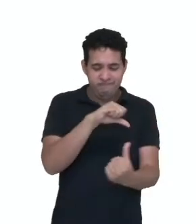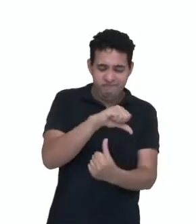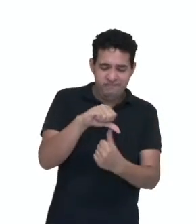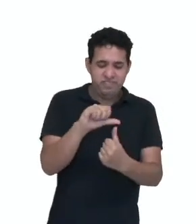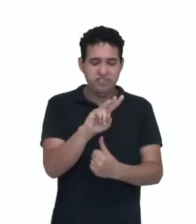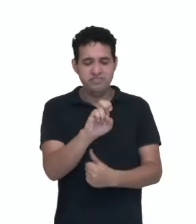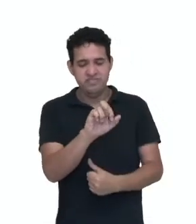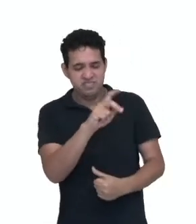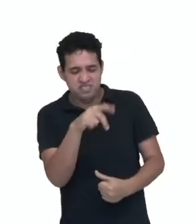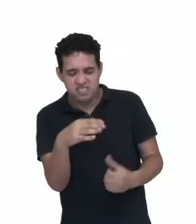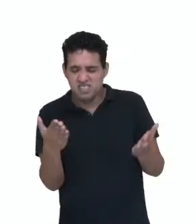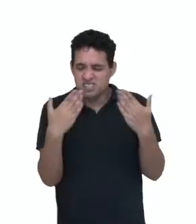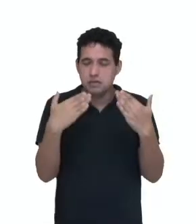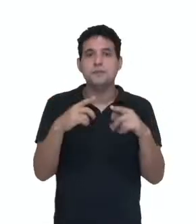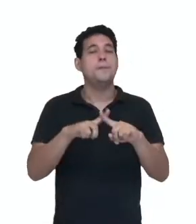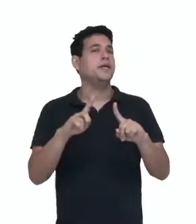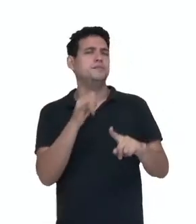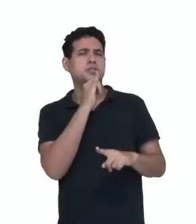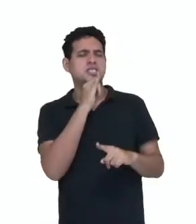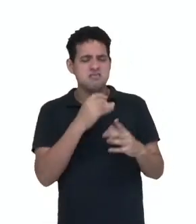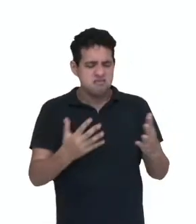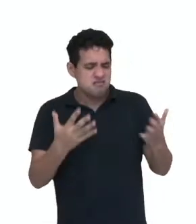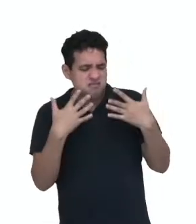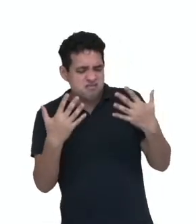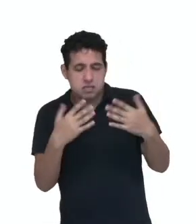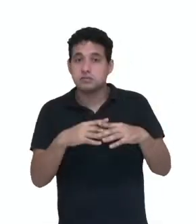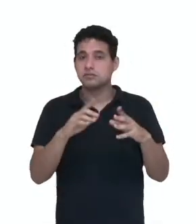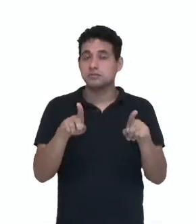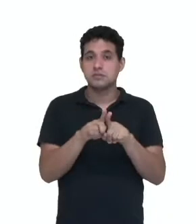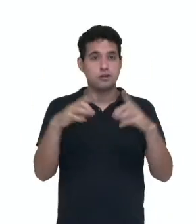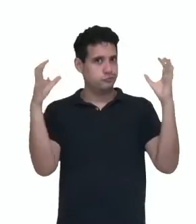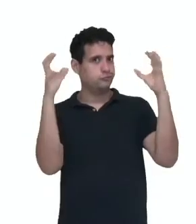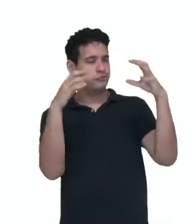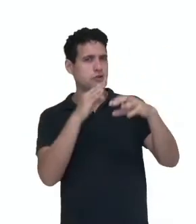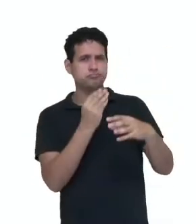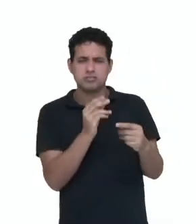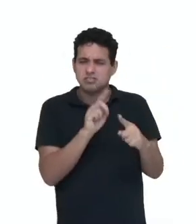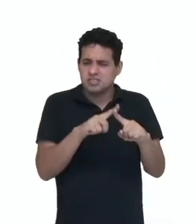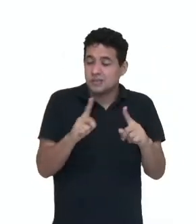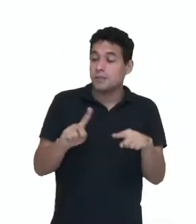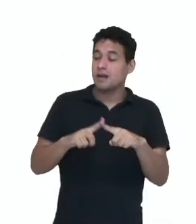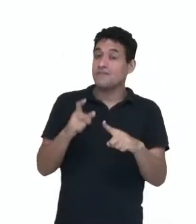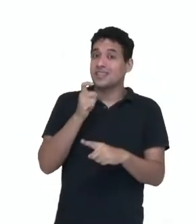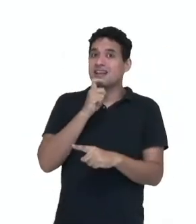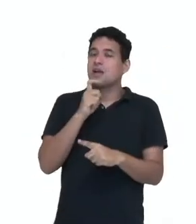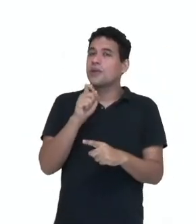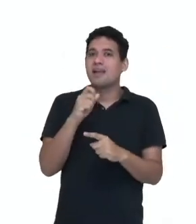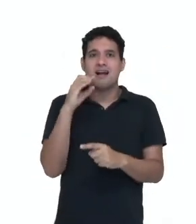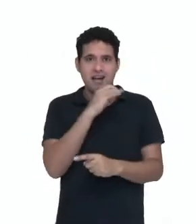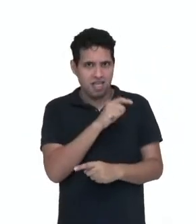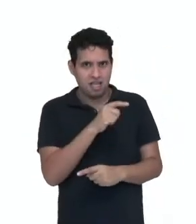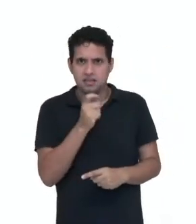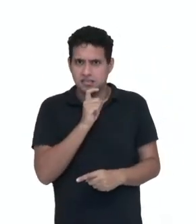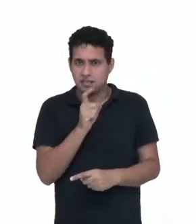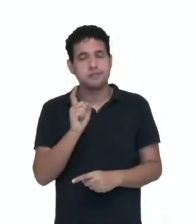verano. Ou seja, choveu, né, muitos dias, mas a temperatura ficou